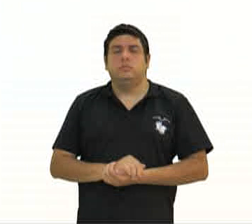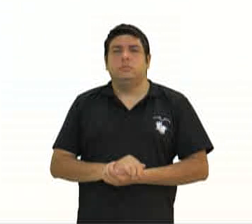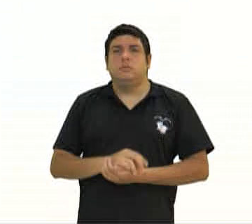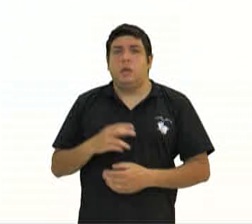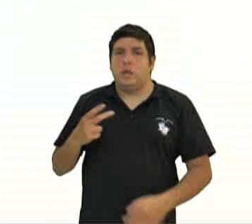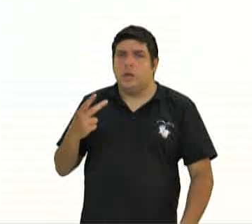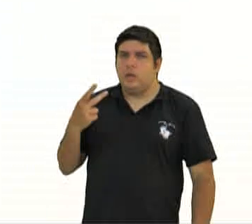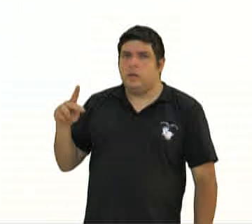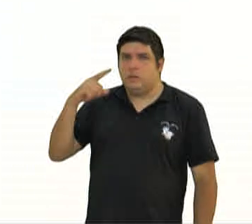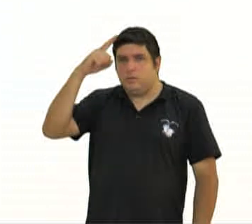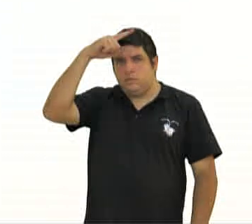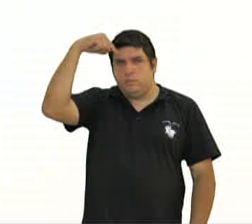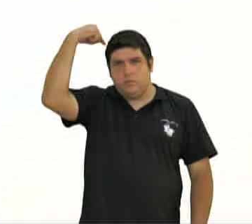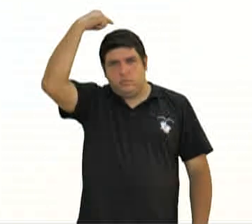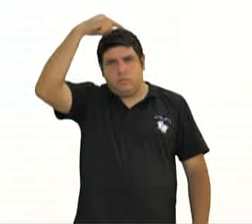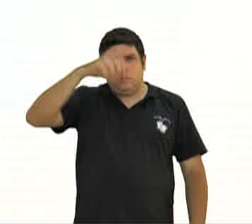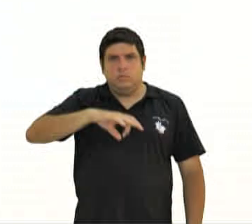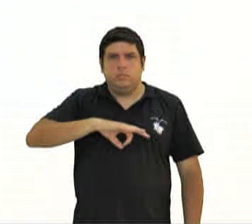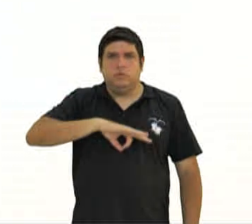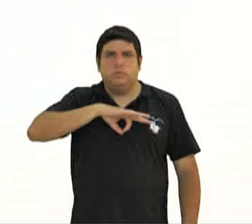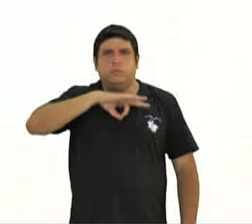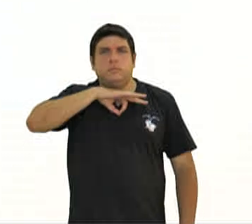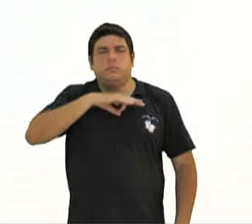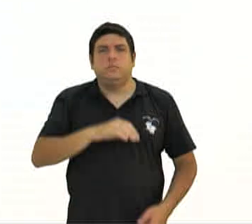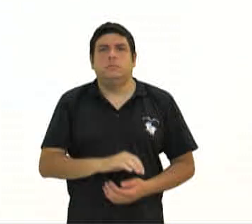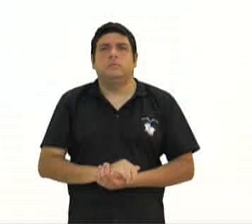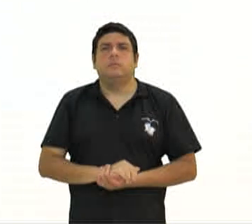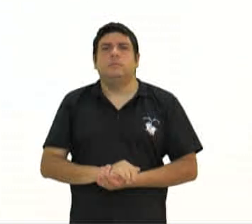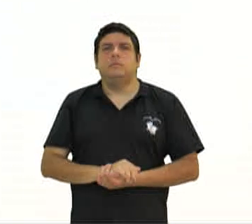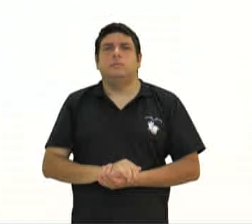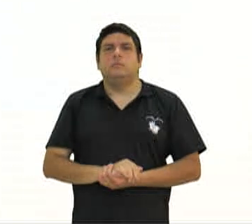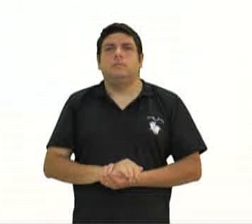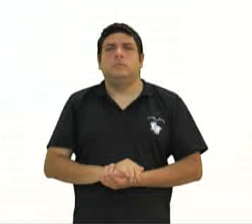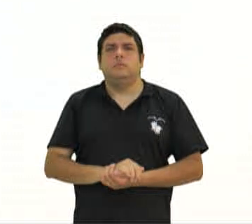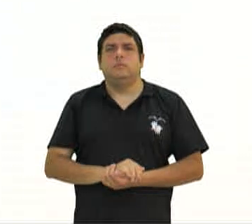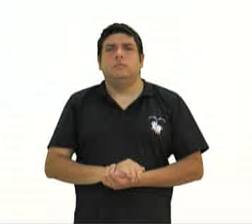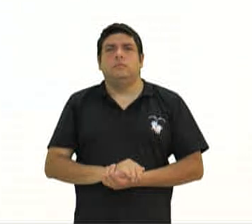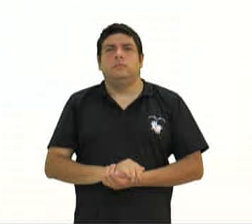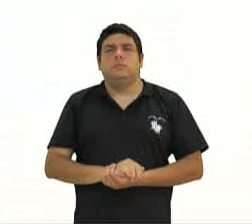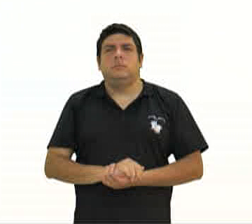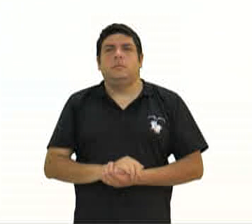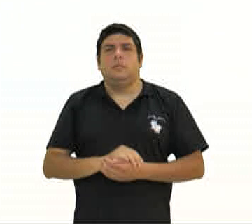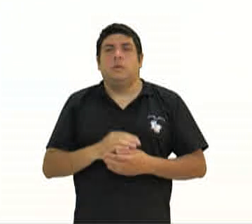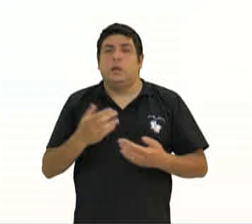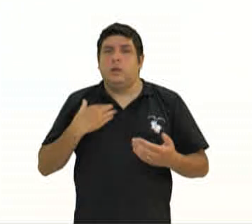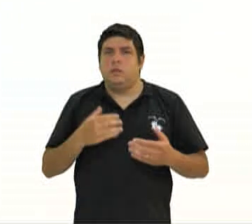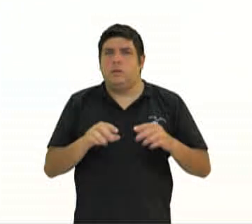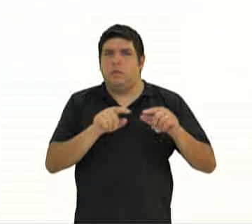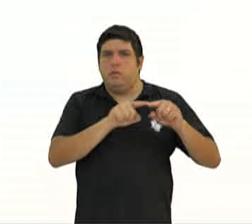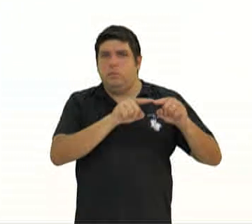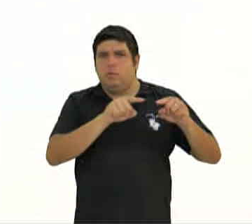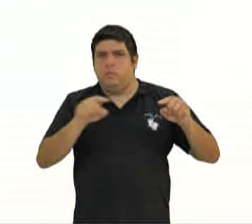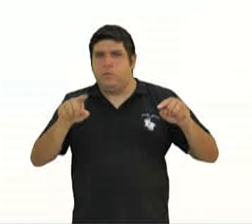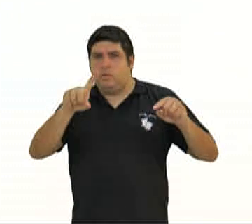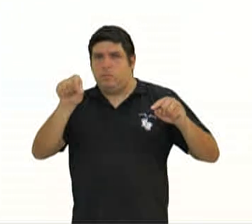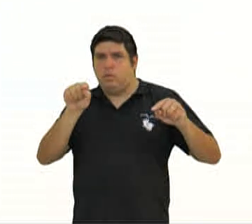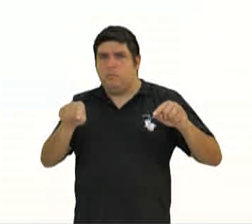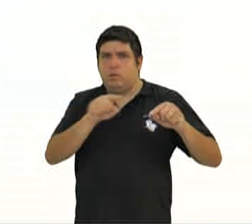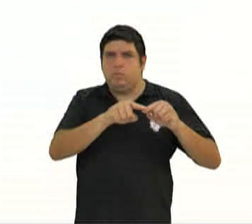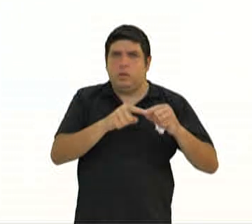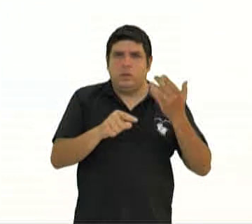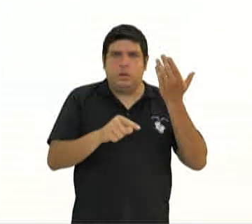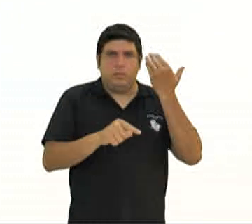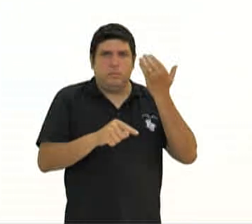do nome de um santo. Ok? Então, gente, ó, pergunta feita no passado, did. Lembrando das regras aí de gramática para as